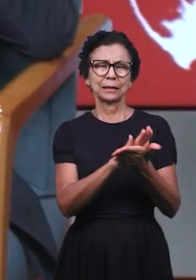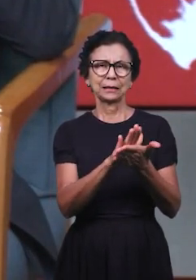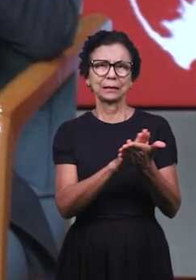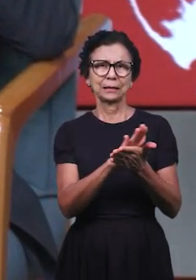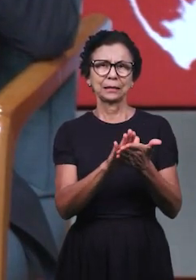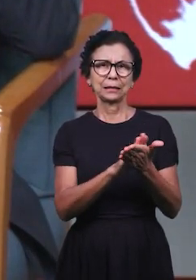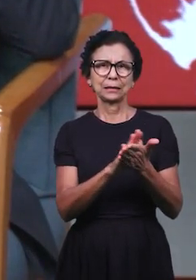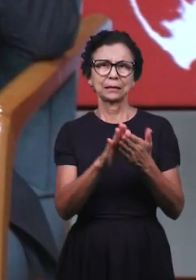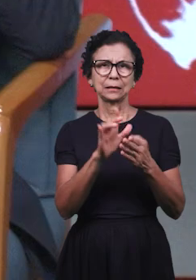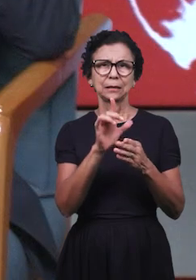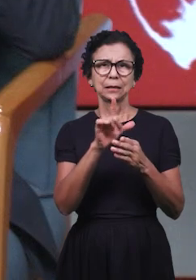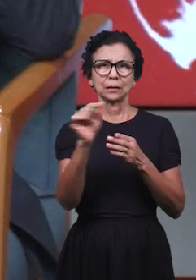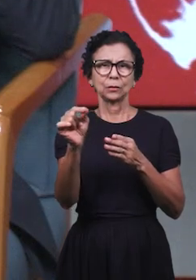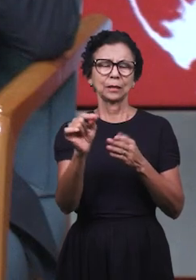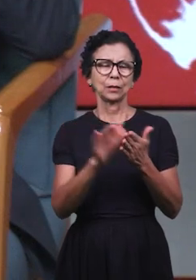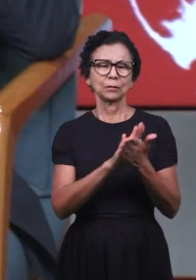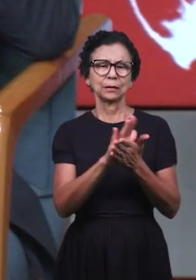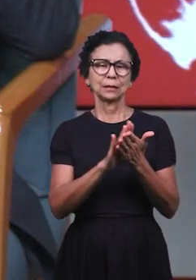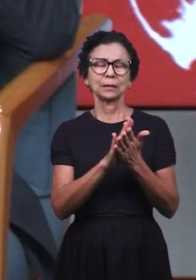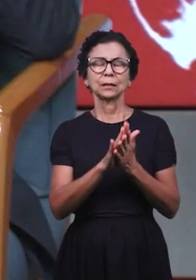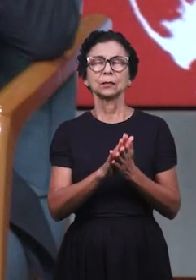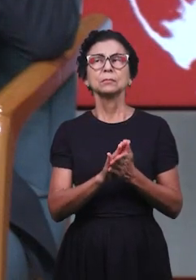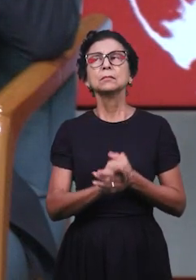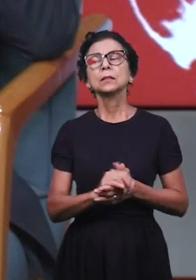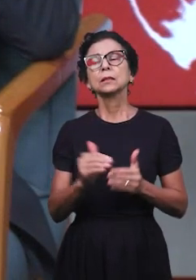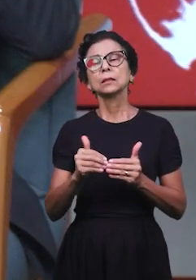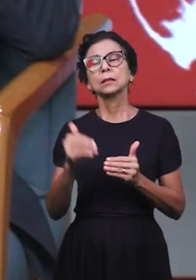Depois de 10 anos,